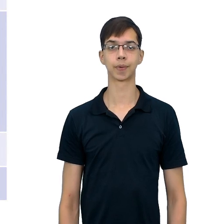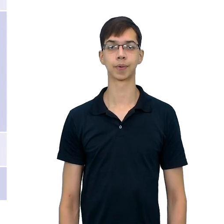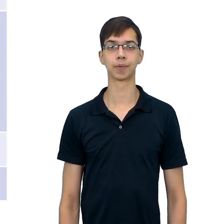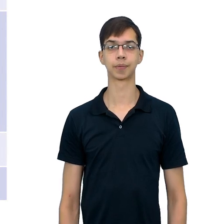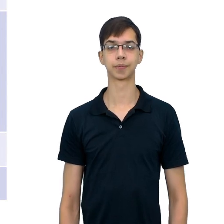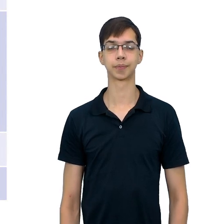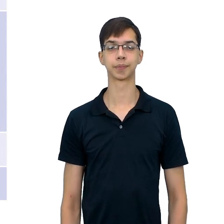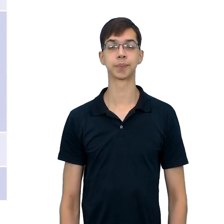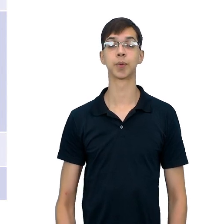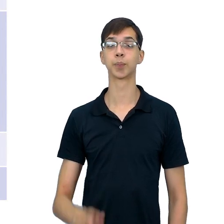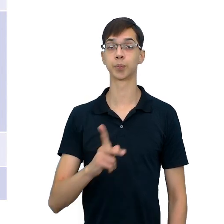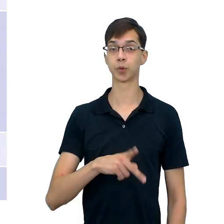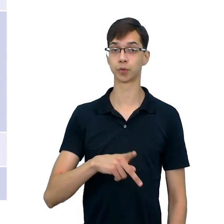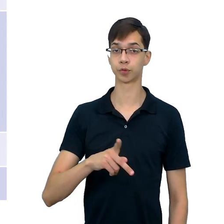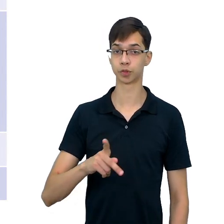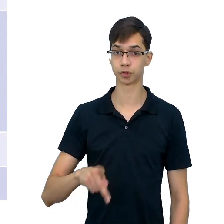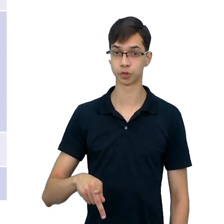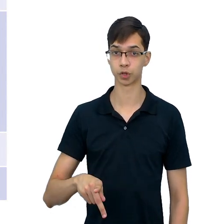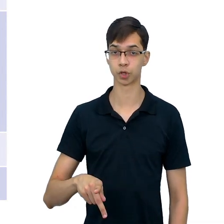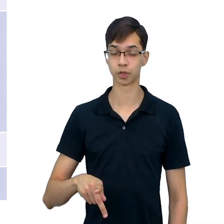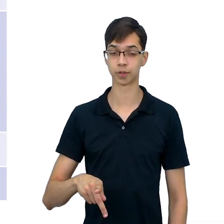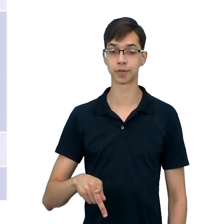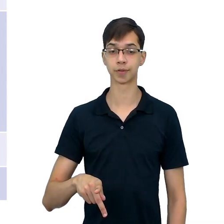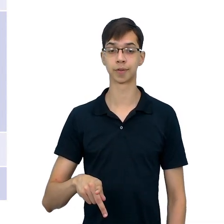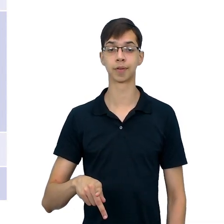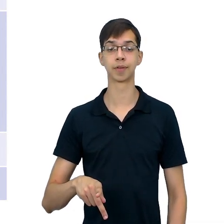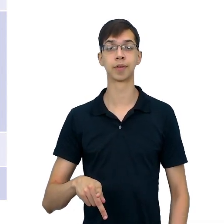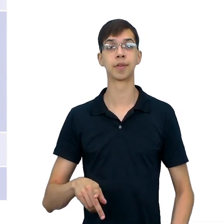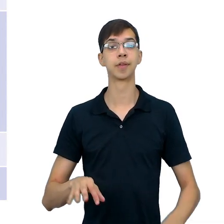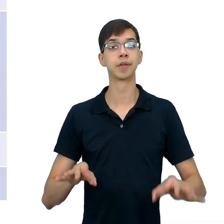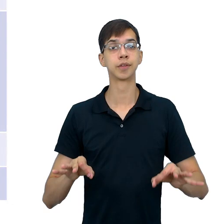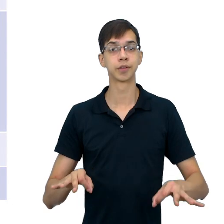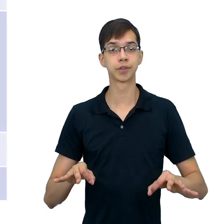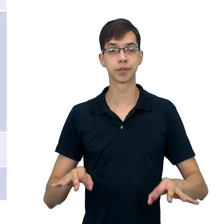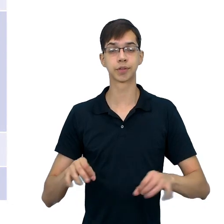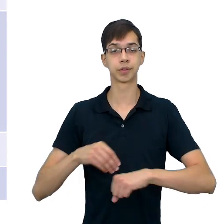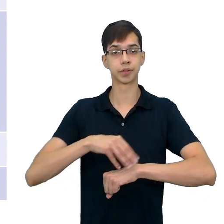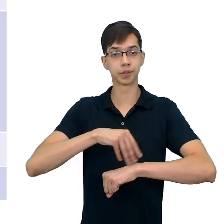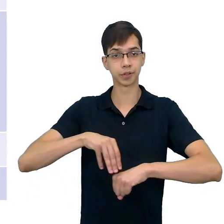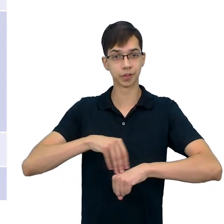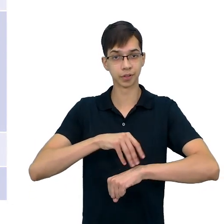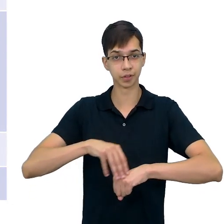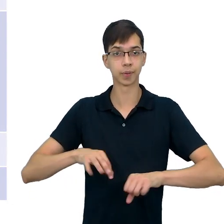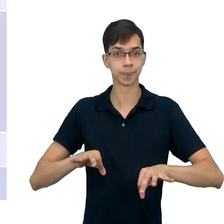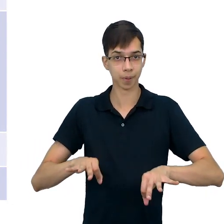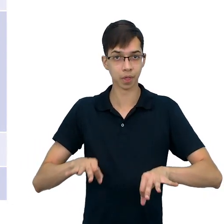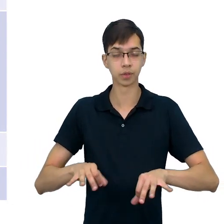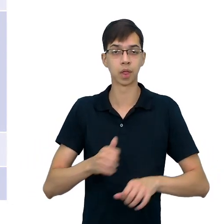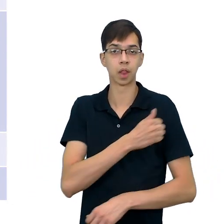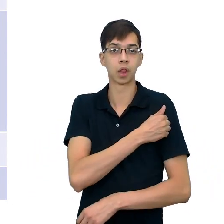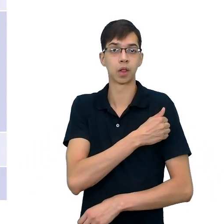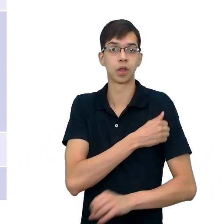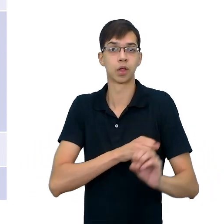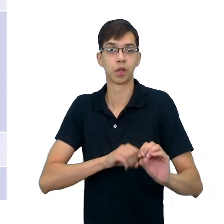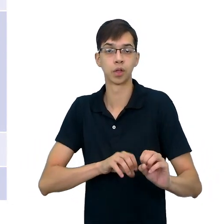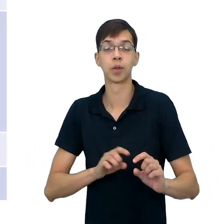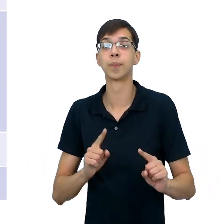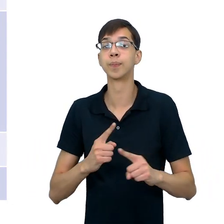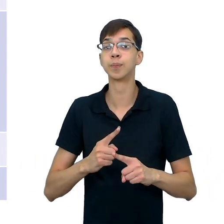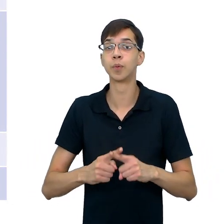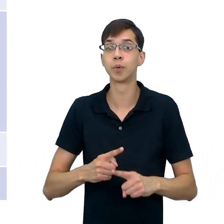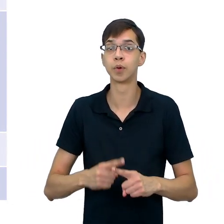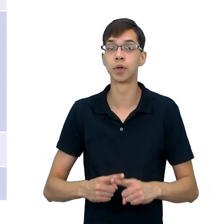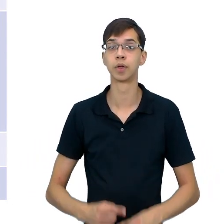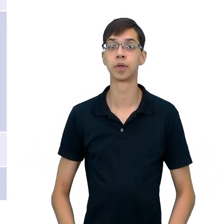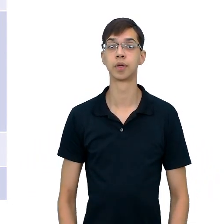né? O professor, ele será o mediador, nós teremos aí a presença de alunos aí que vão estar à